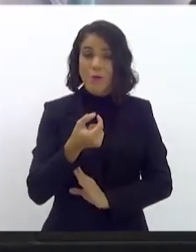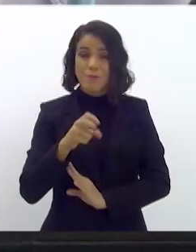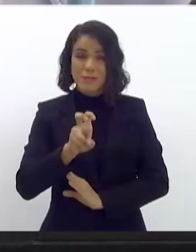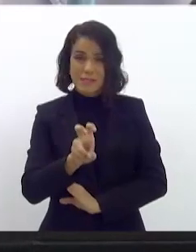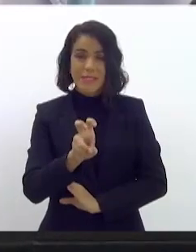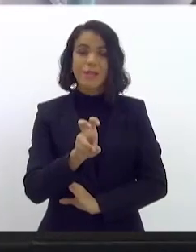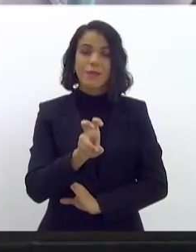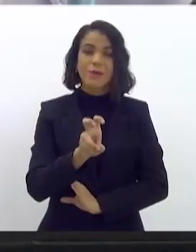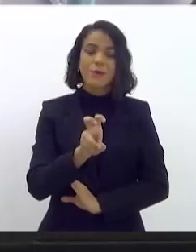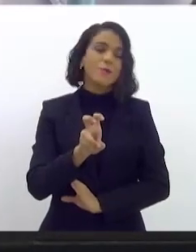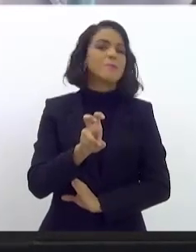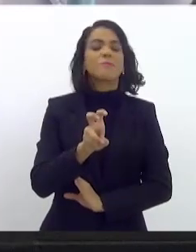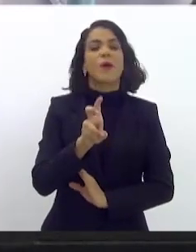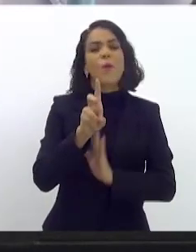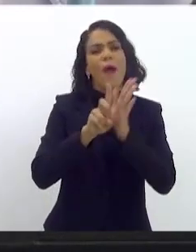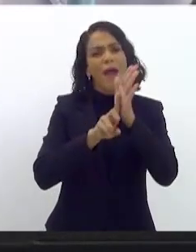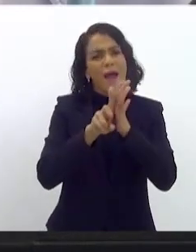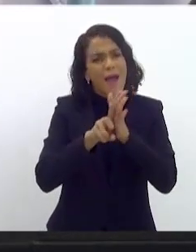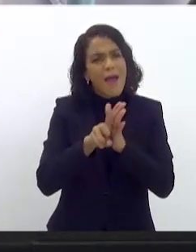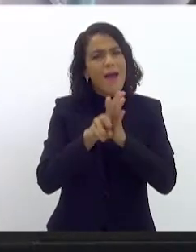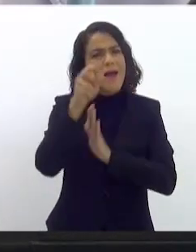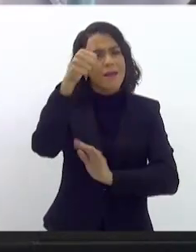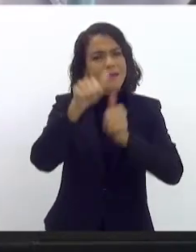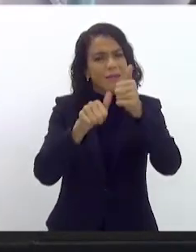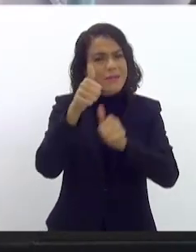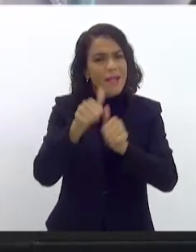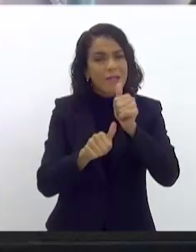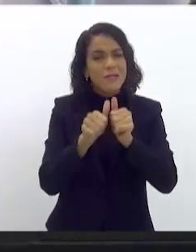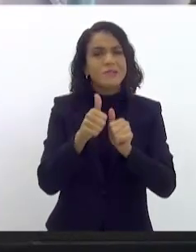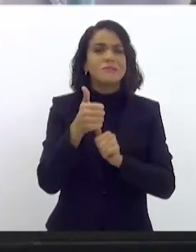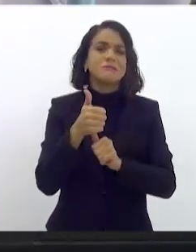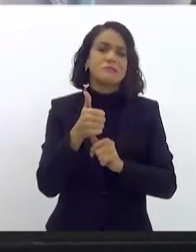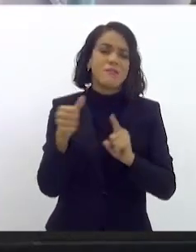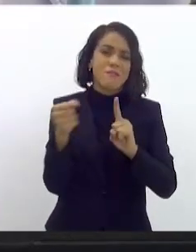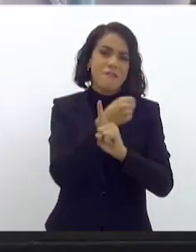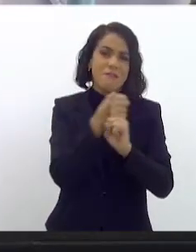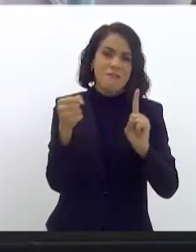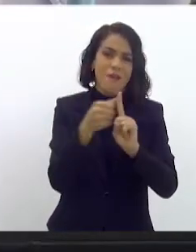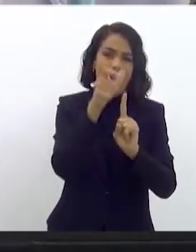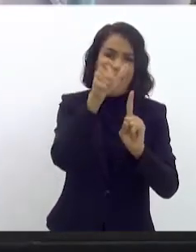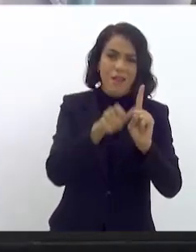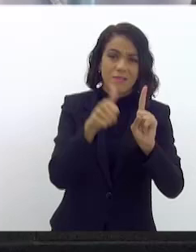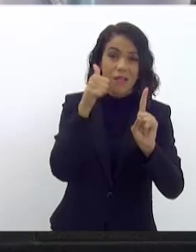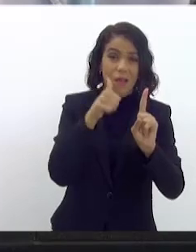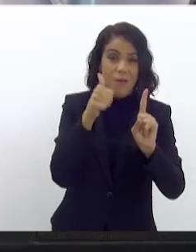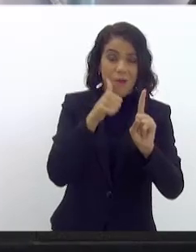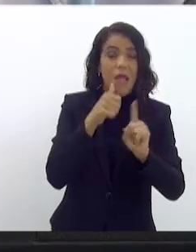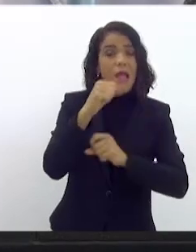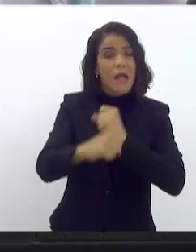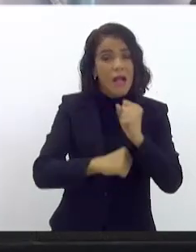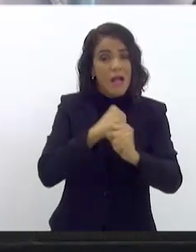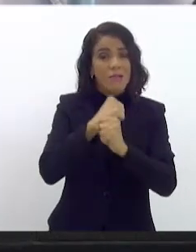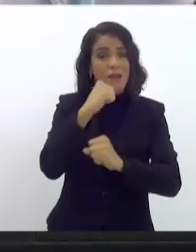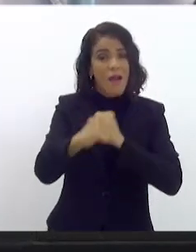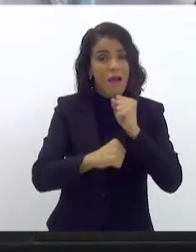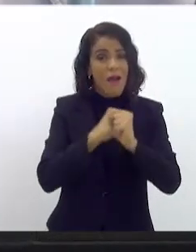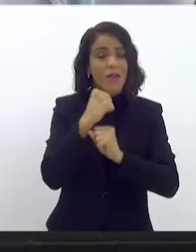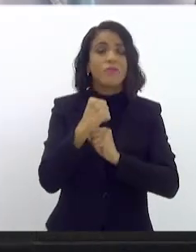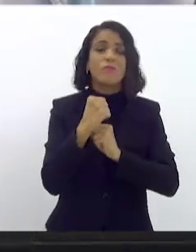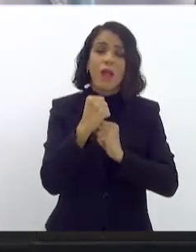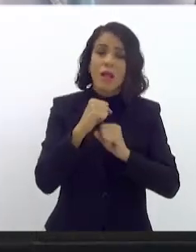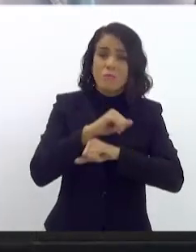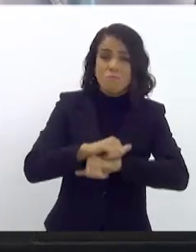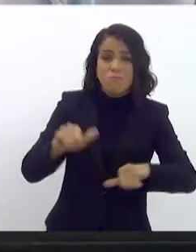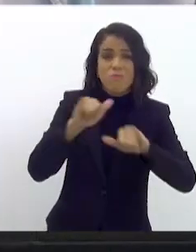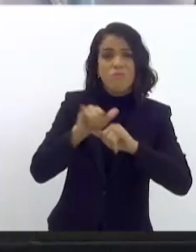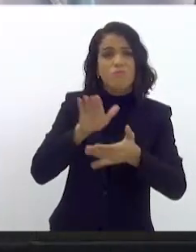para uma análise da violência contra a mulher, tanto é que publica todos os anos o dossiê Mulher. Mas